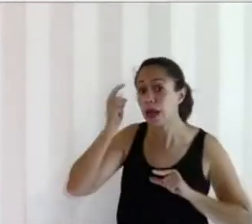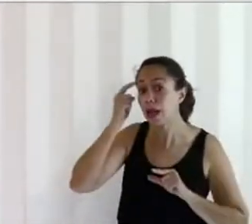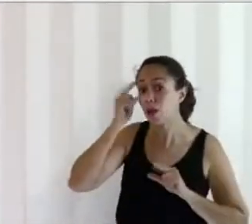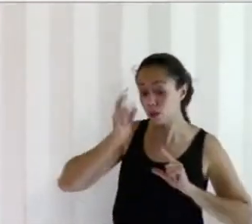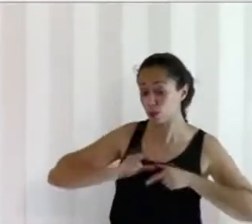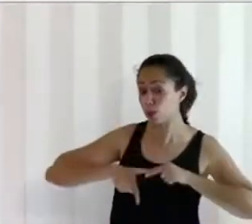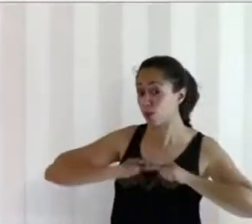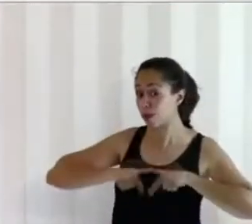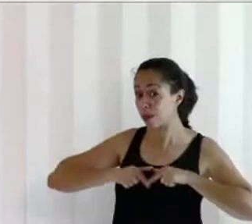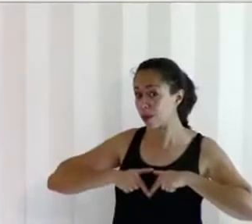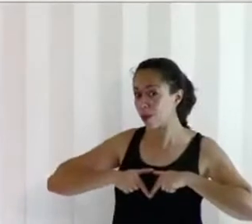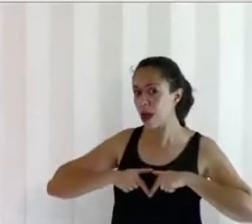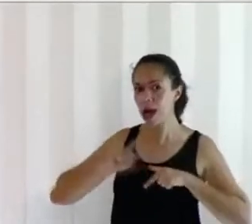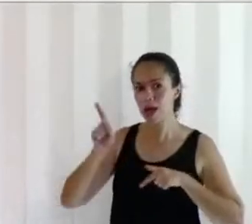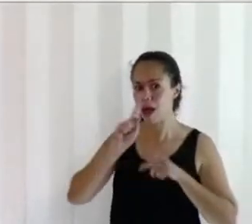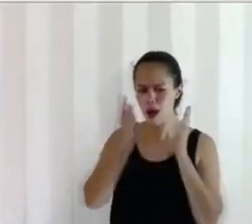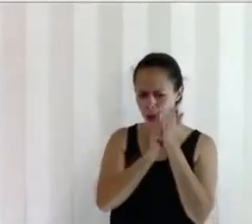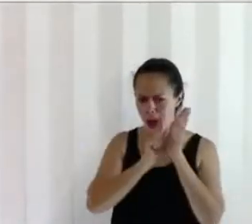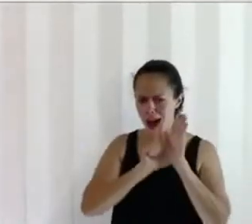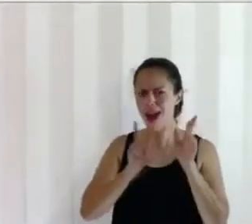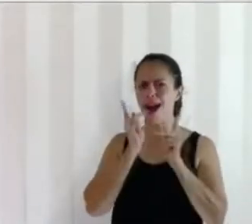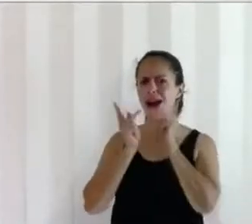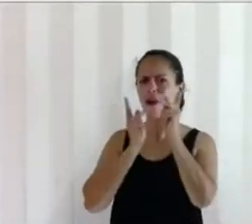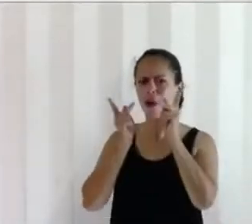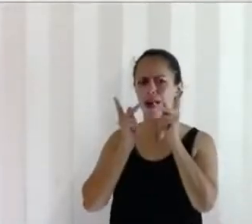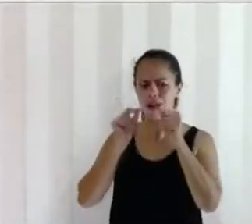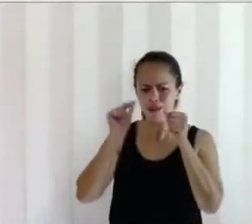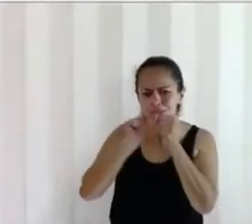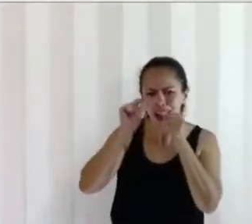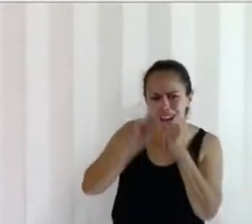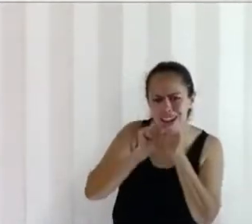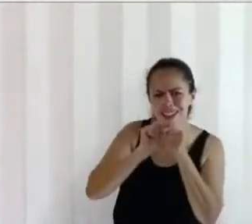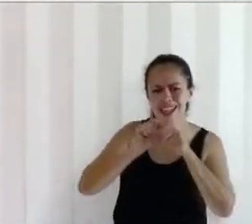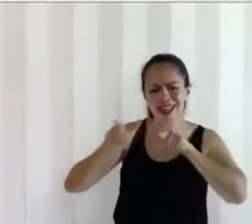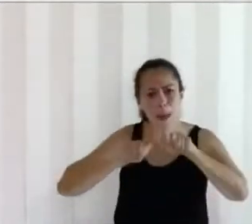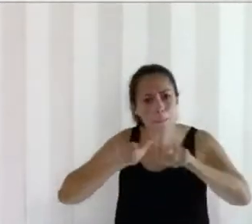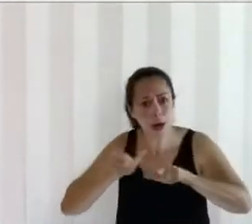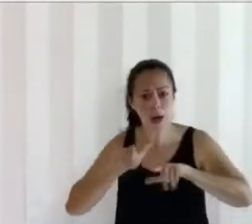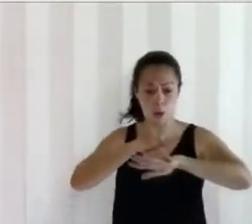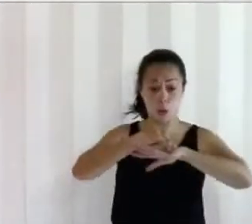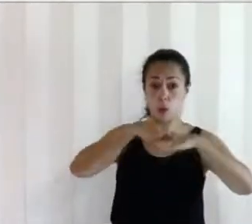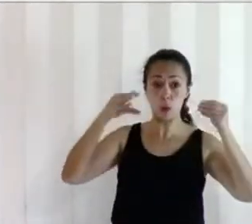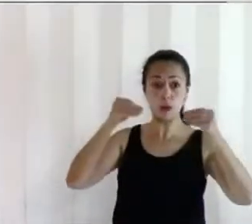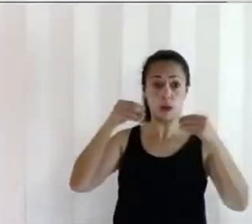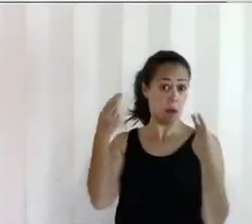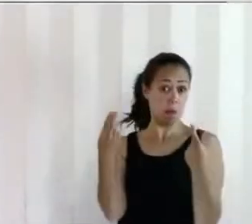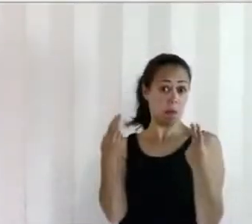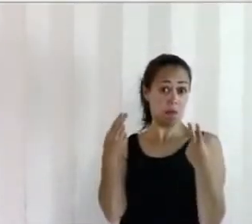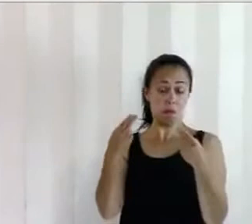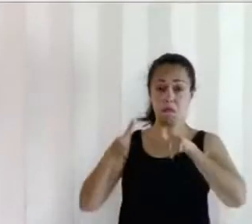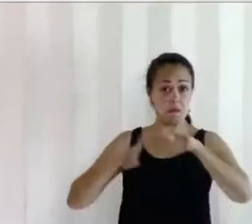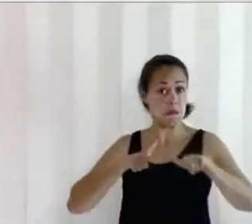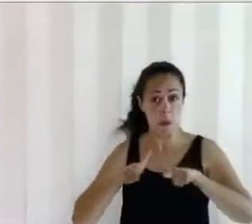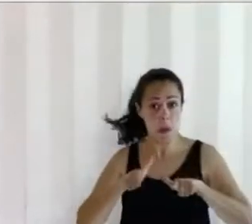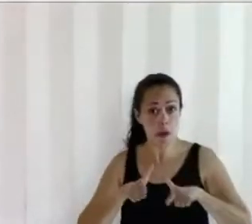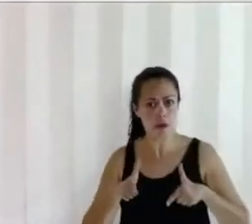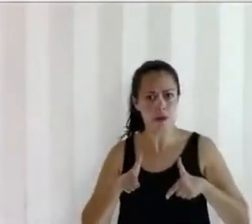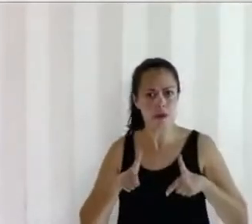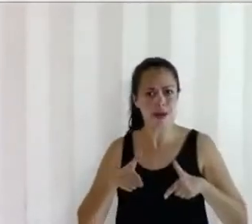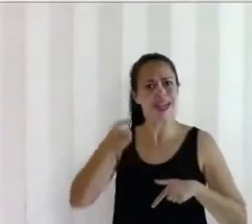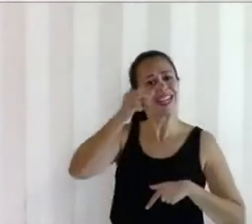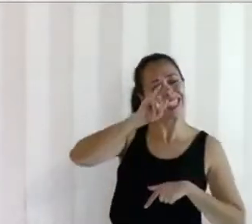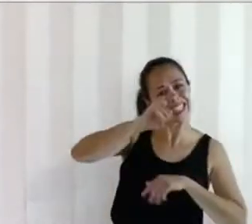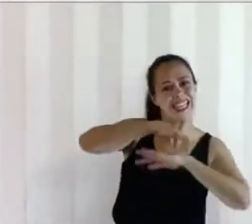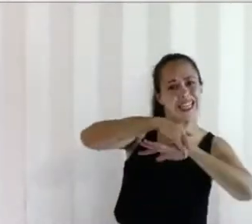quê? Porque eles diziam, é obra, não pode fazer isso. Olha, se Jesus